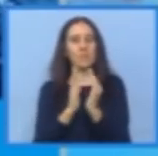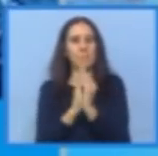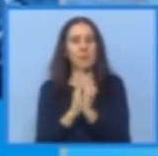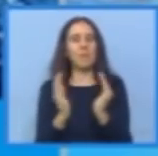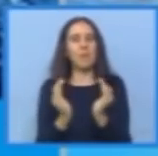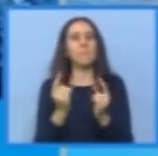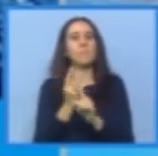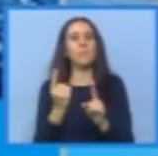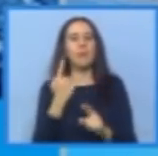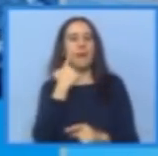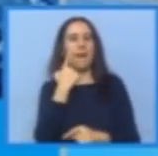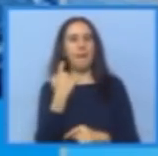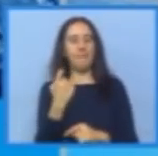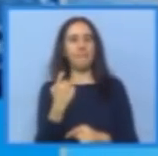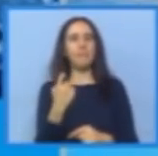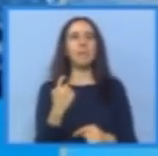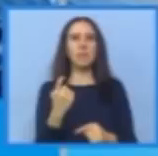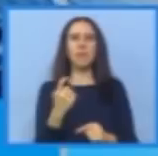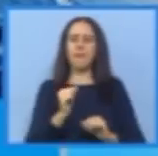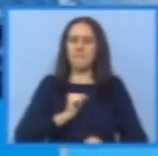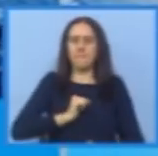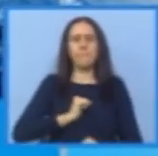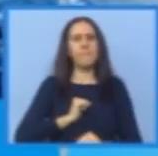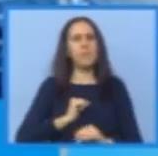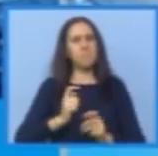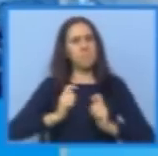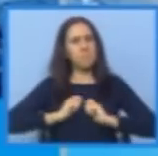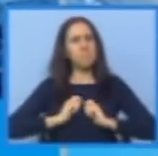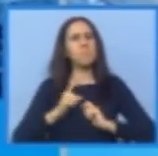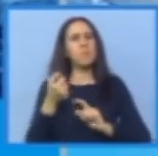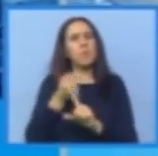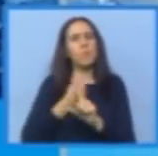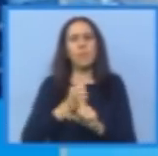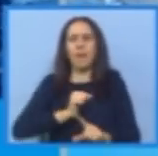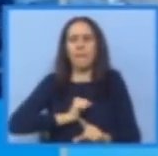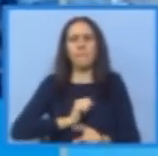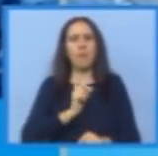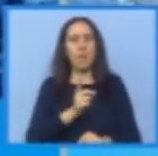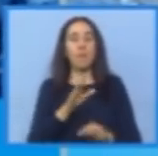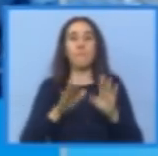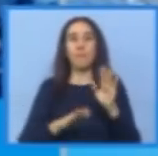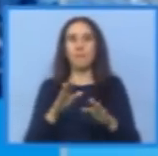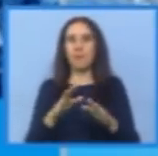porque nota-se que tomam aquilo como seu e lutam por aquilo como seu. E às